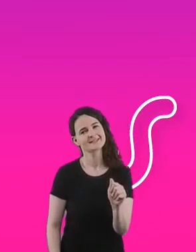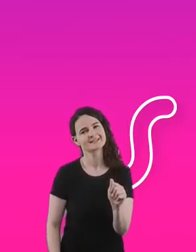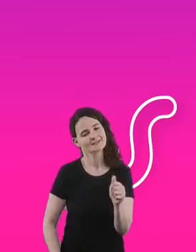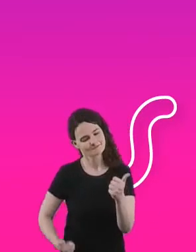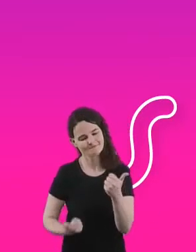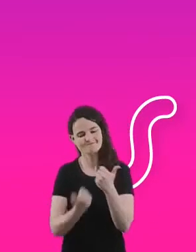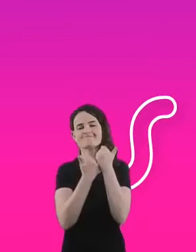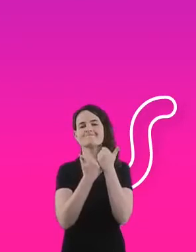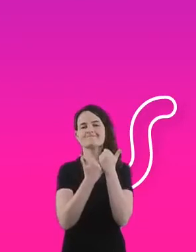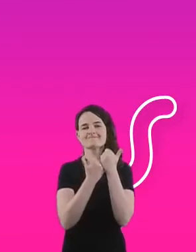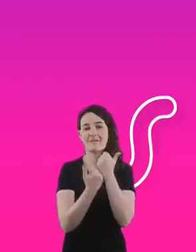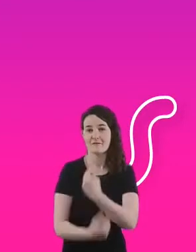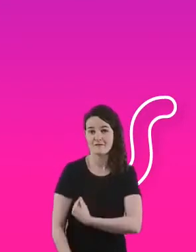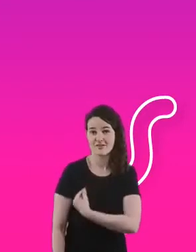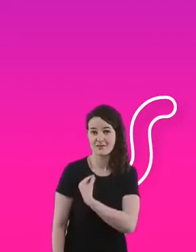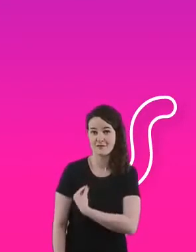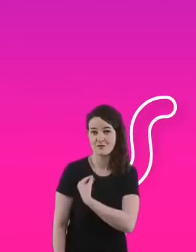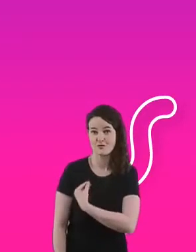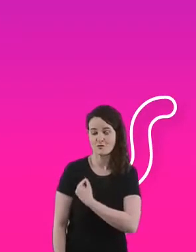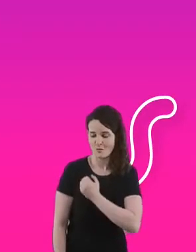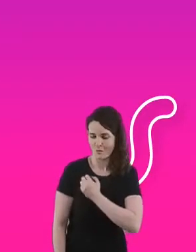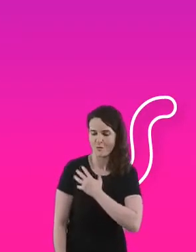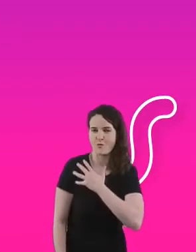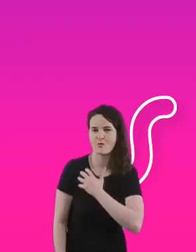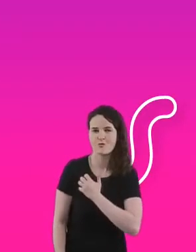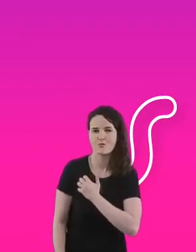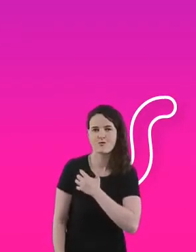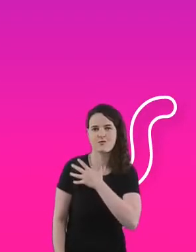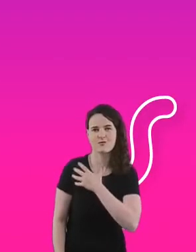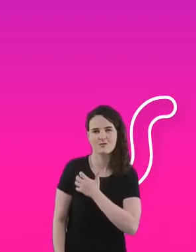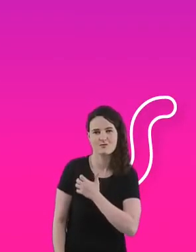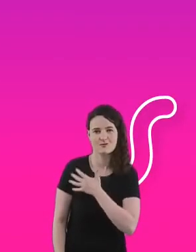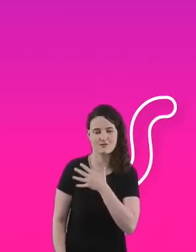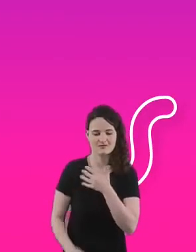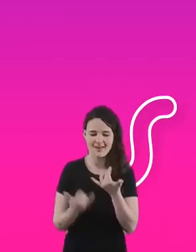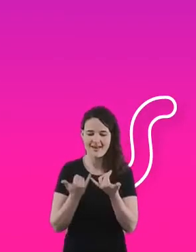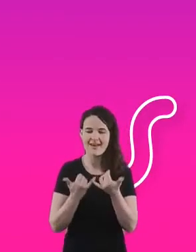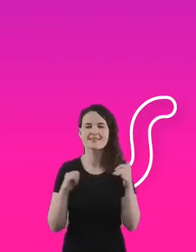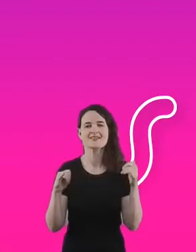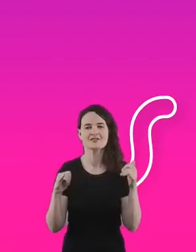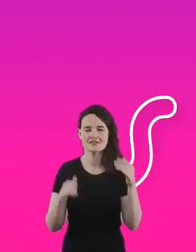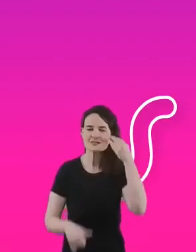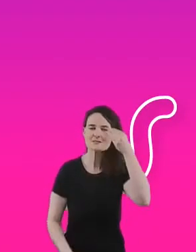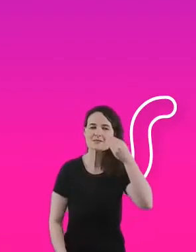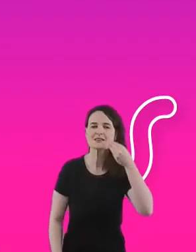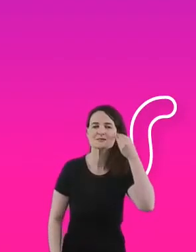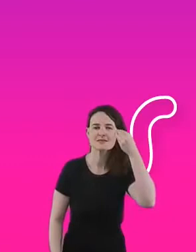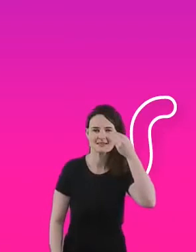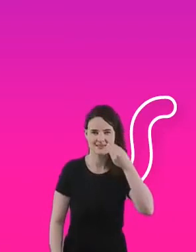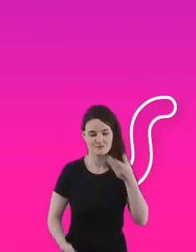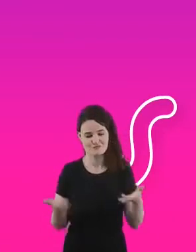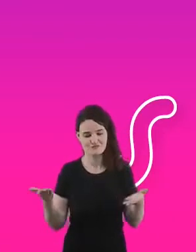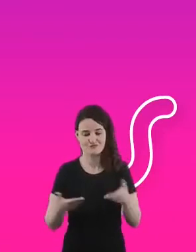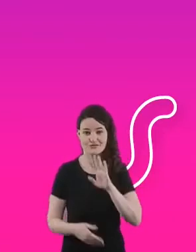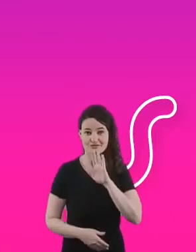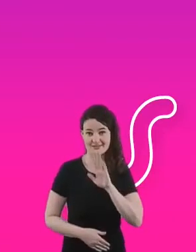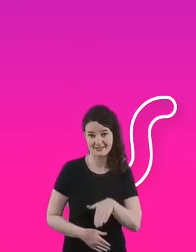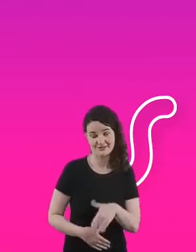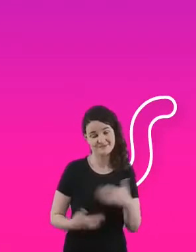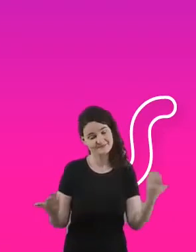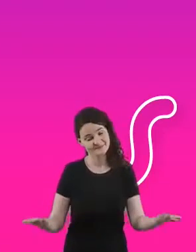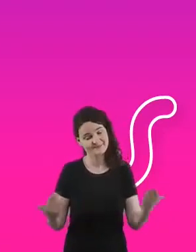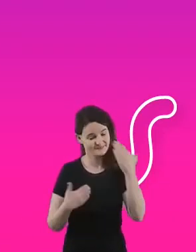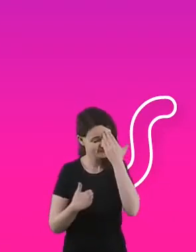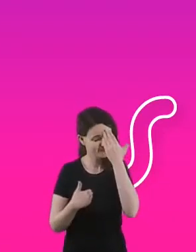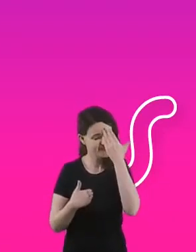pulsante e cheio de energia para vivenciar essa tarde belíssima aqui de sábado. Então, obrigado, Daniel, obrigado, Zaika,